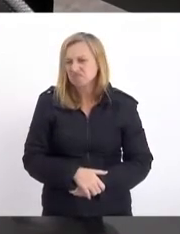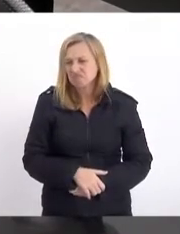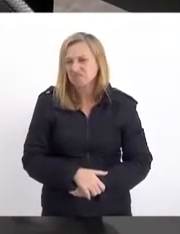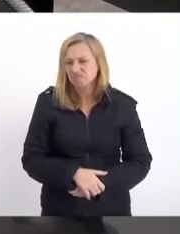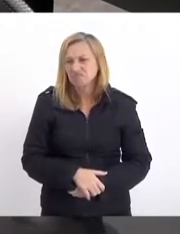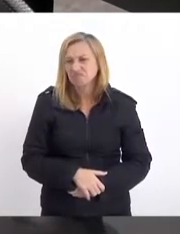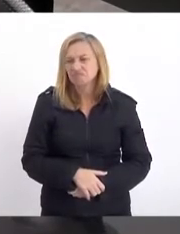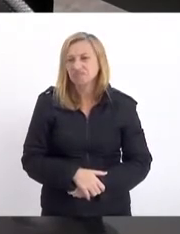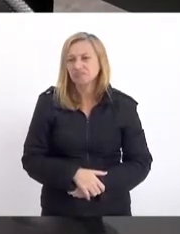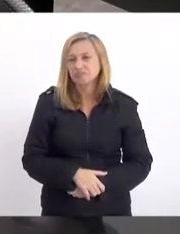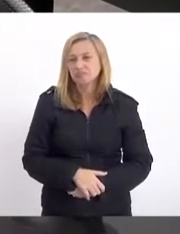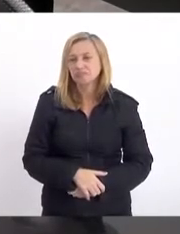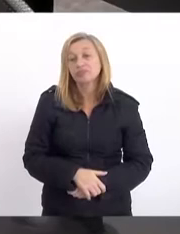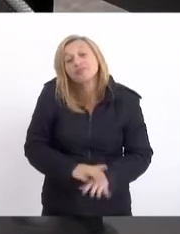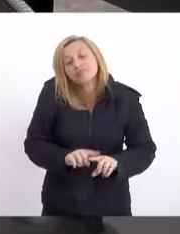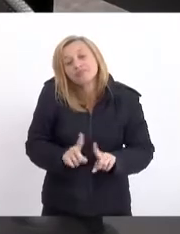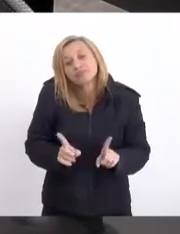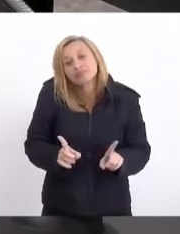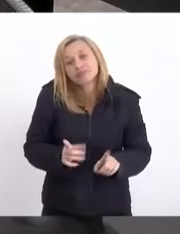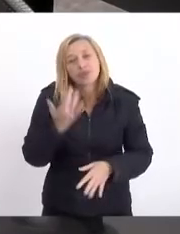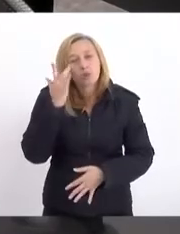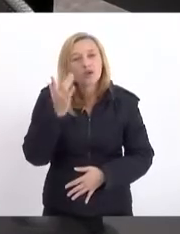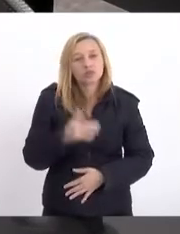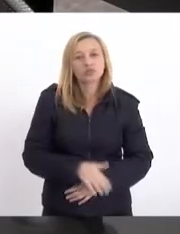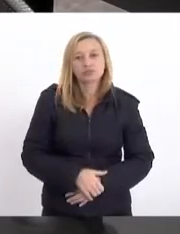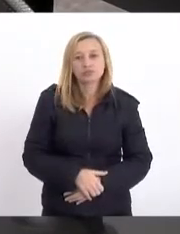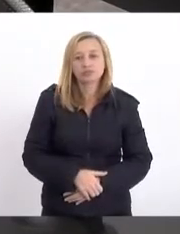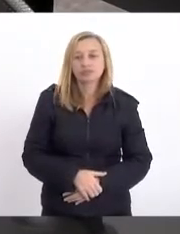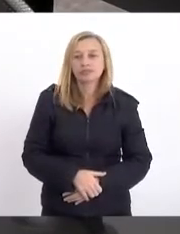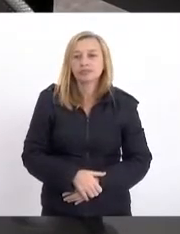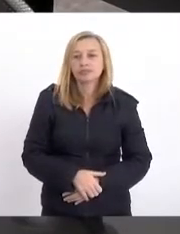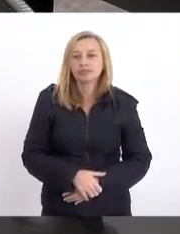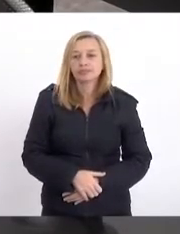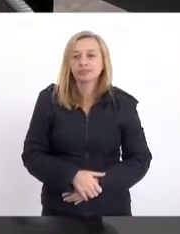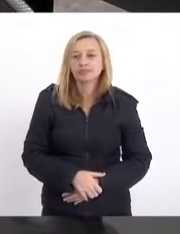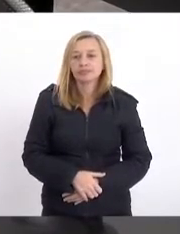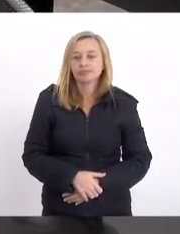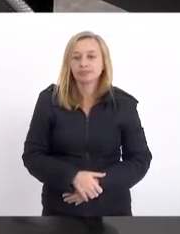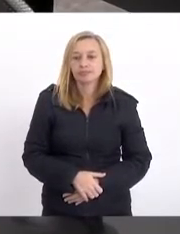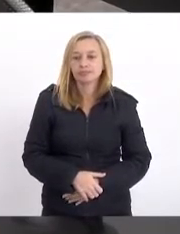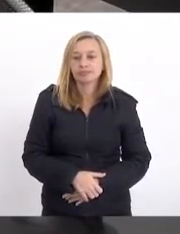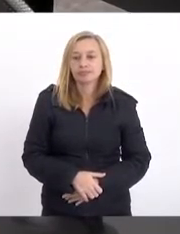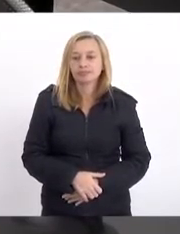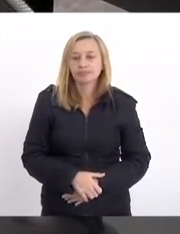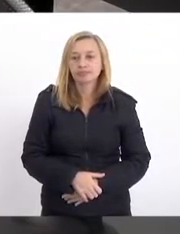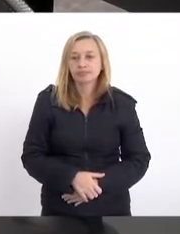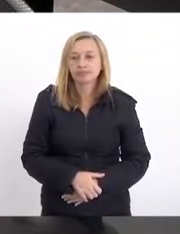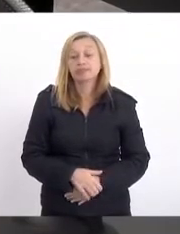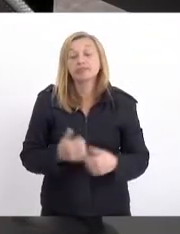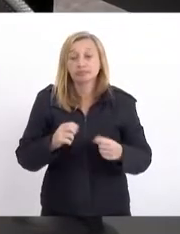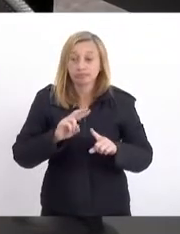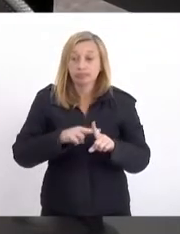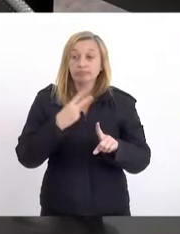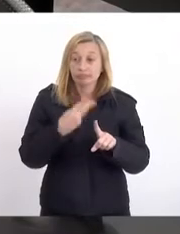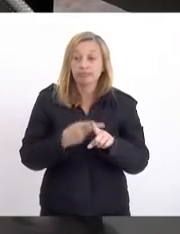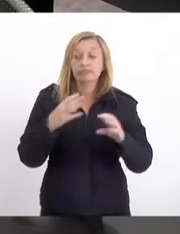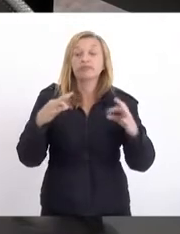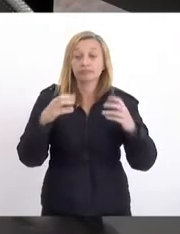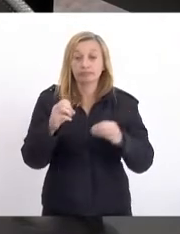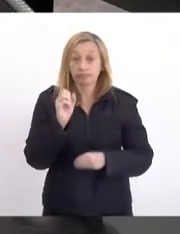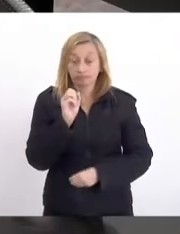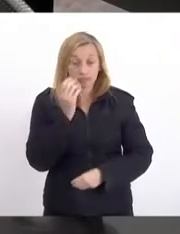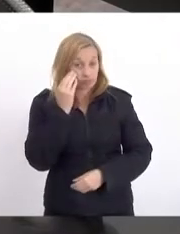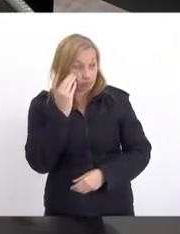coisa. Mas eu acho que nós vamos ter isso aí. Vamos ter que nos desdobrar, entendeu?